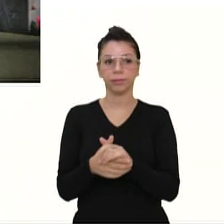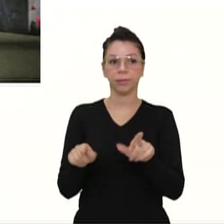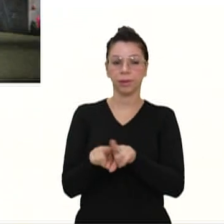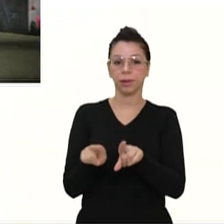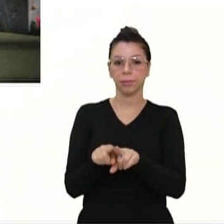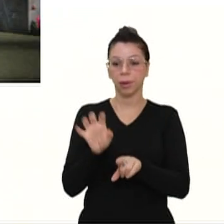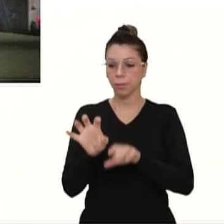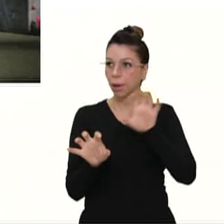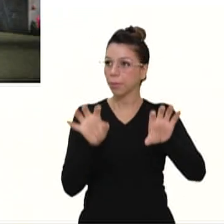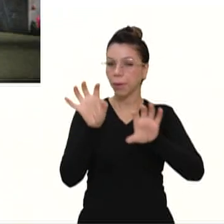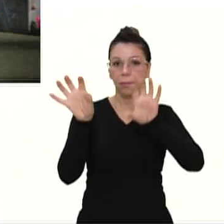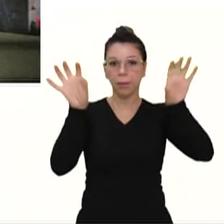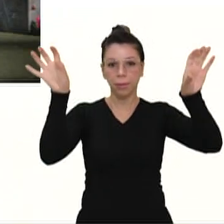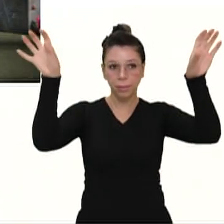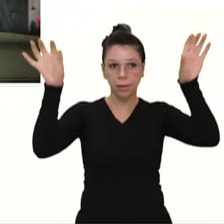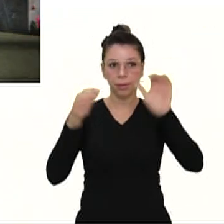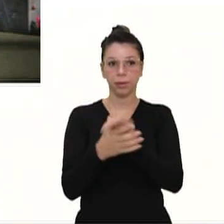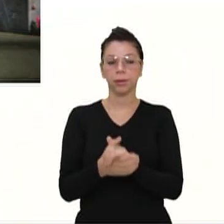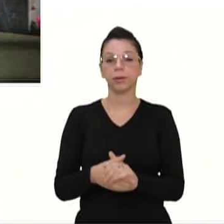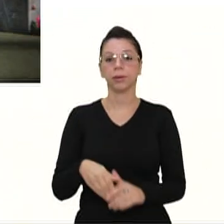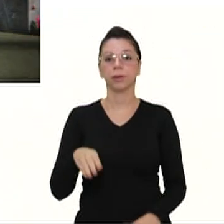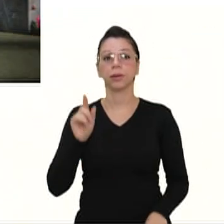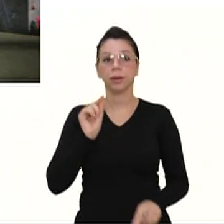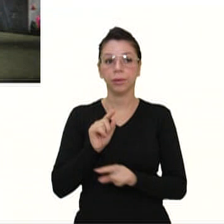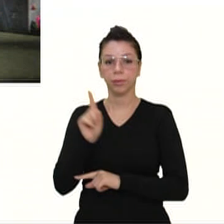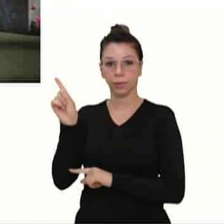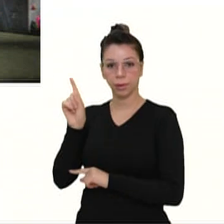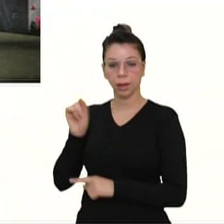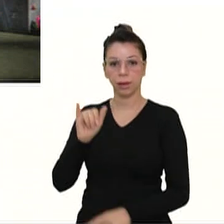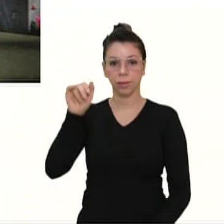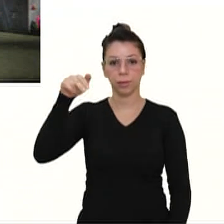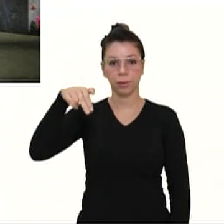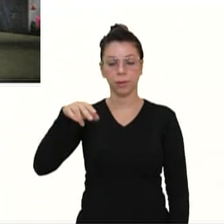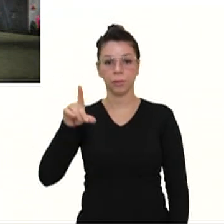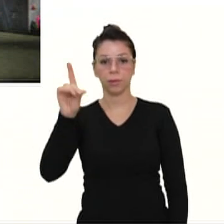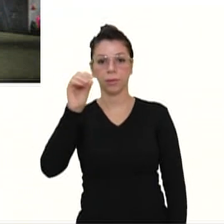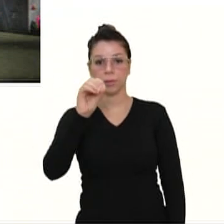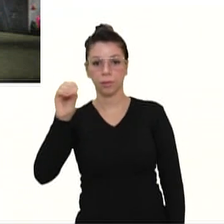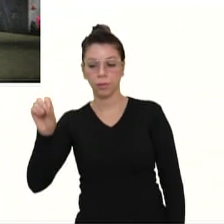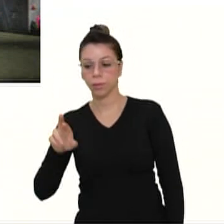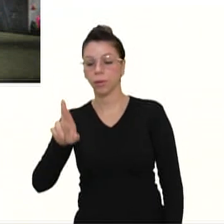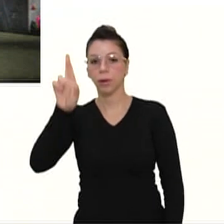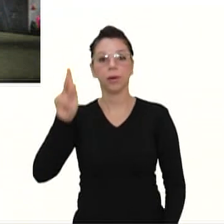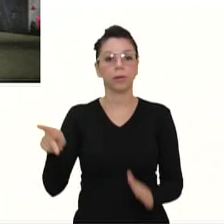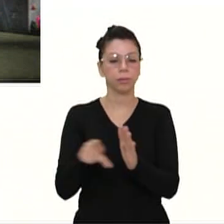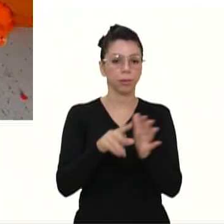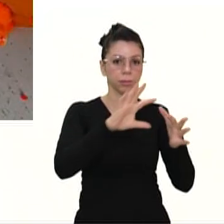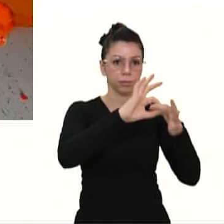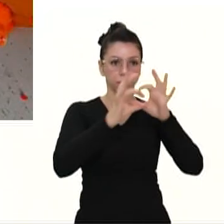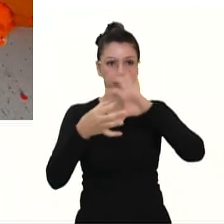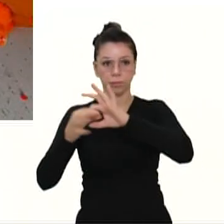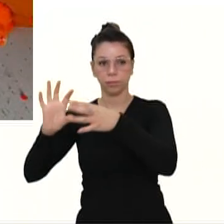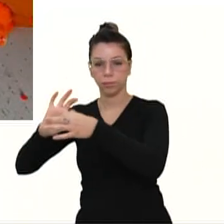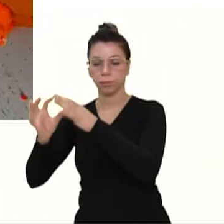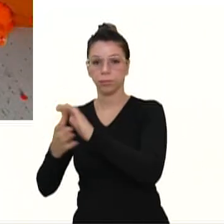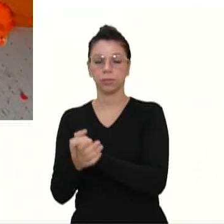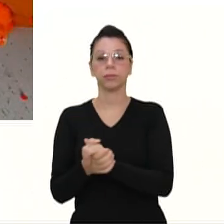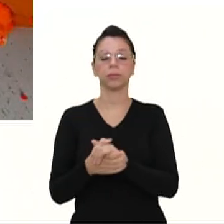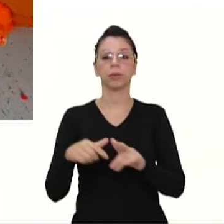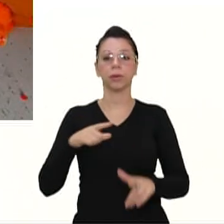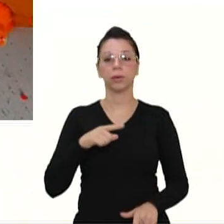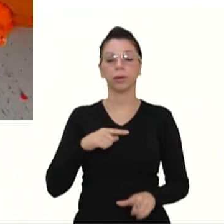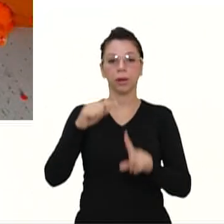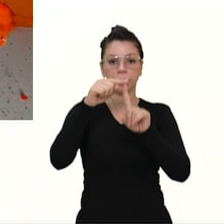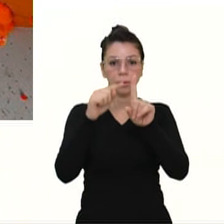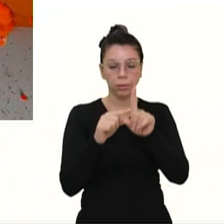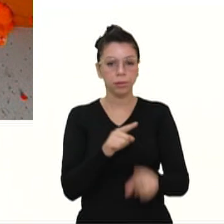indoor. Na escalada indoor, que é uma modalidade olímpica, nós temos a escalada indoor boulder, a